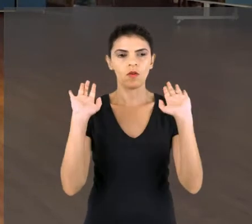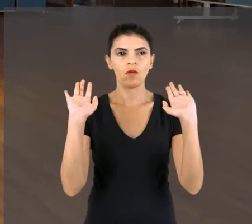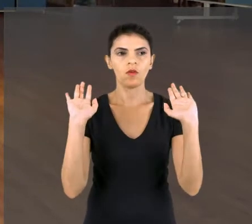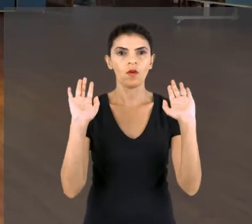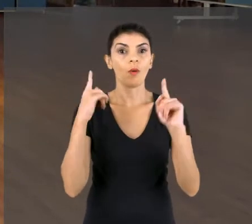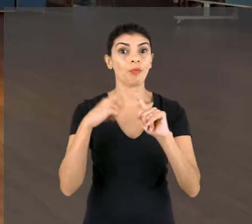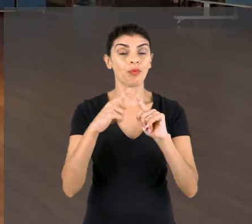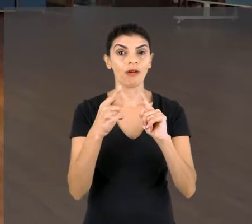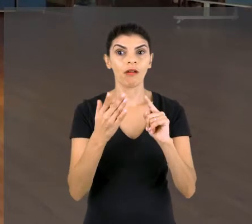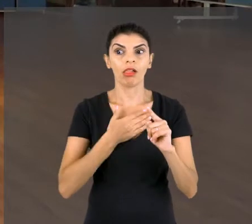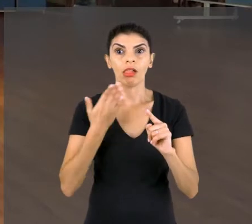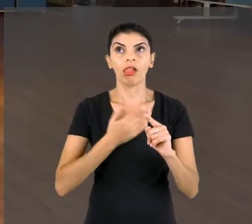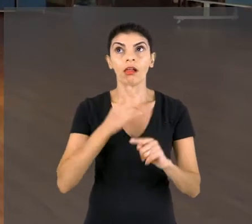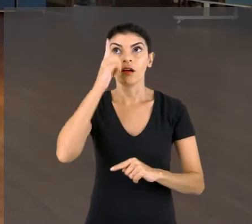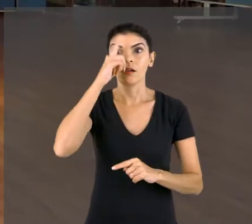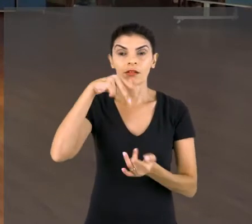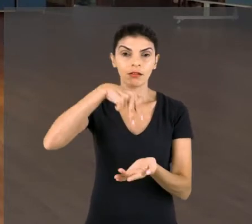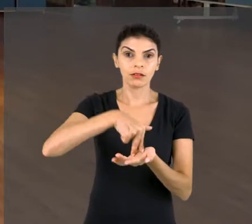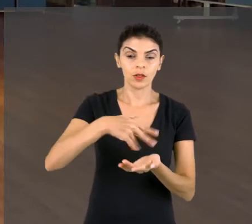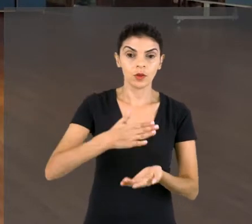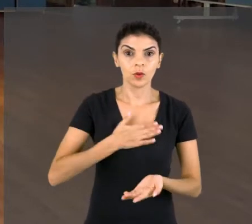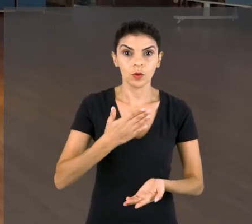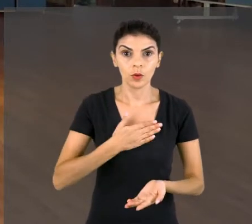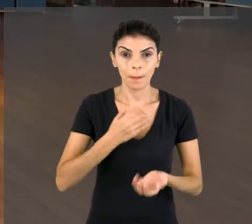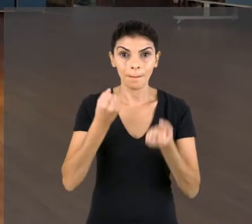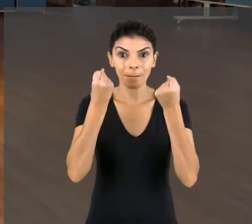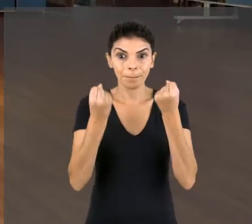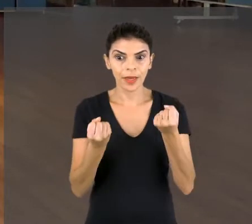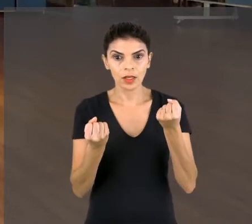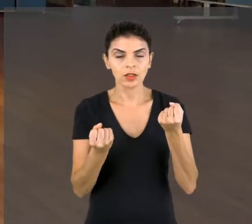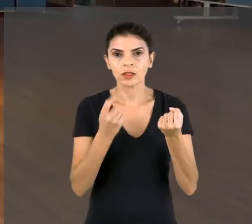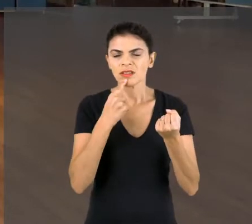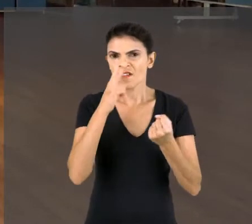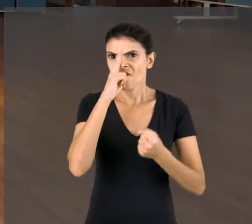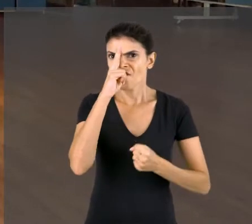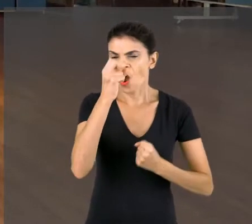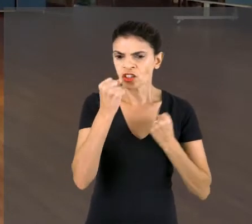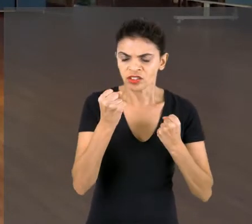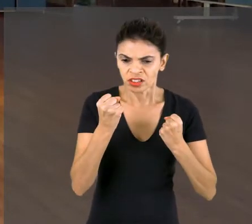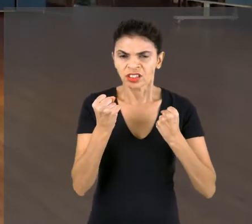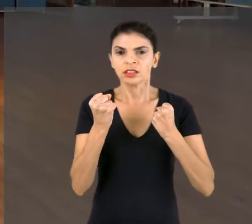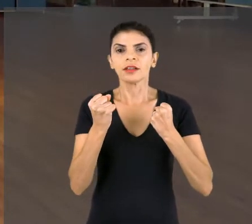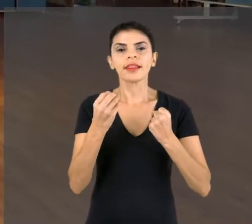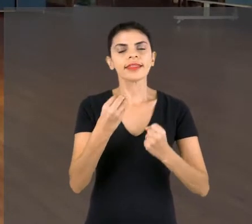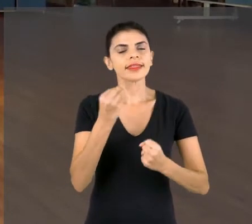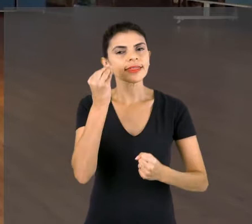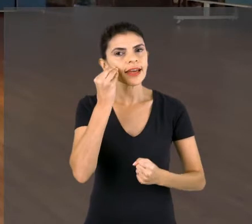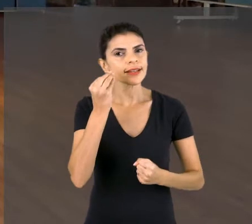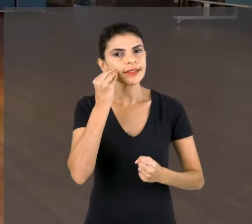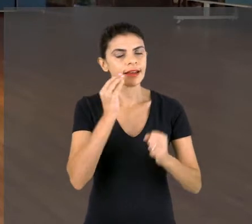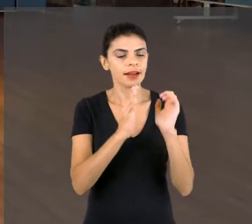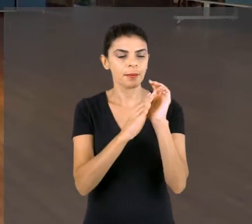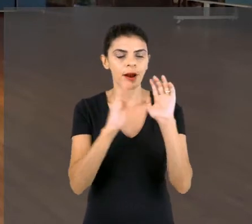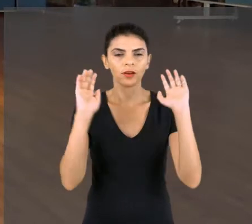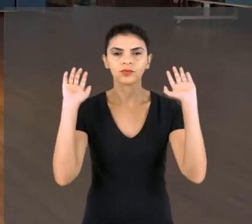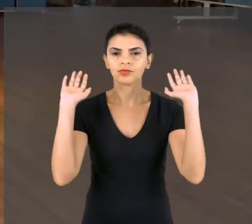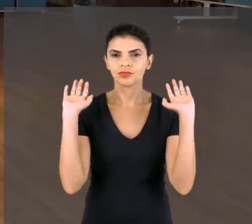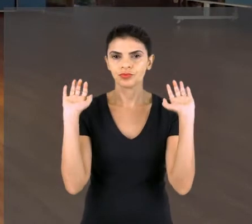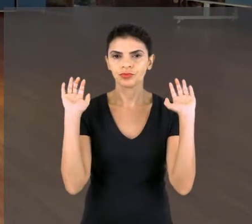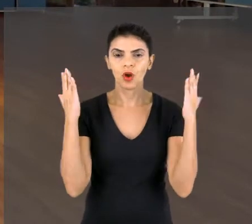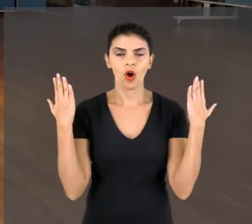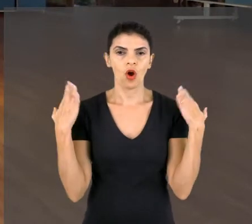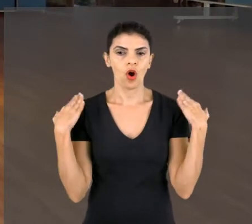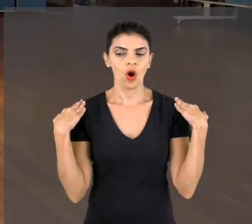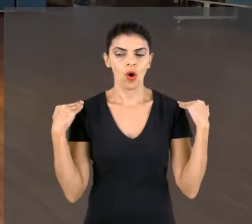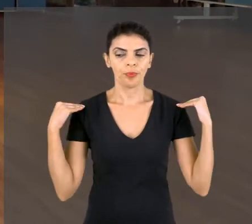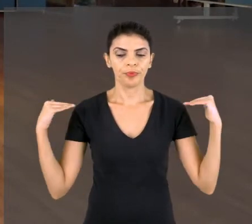essa direção, porque isso vai causar que o peso da volante aumente muito. Então, tente manter os braços fechados,